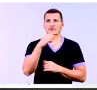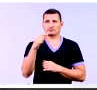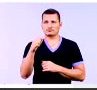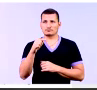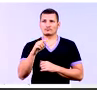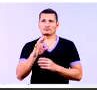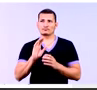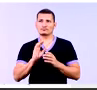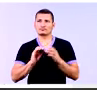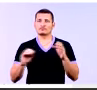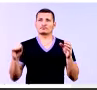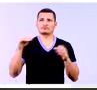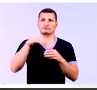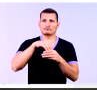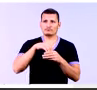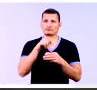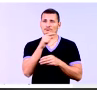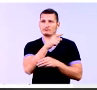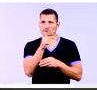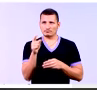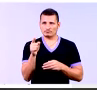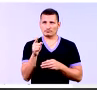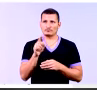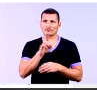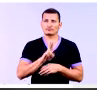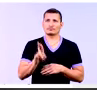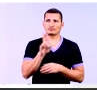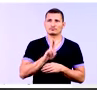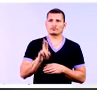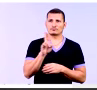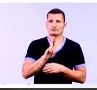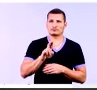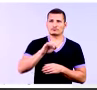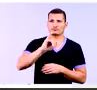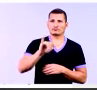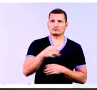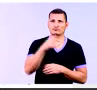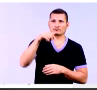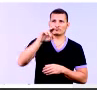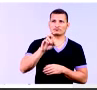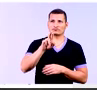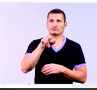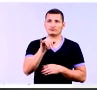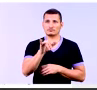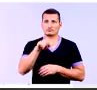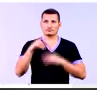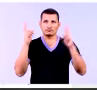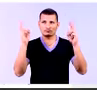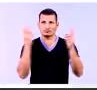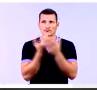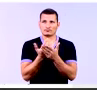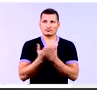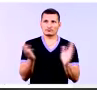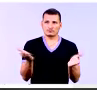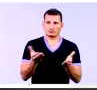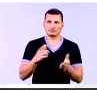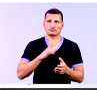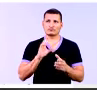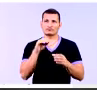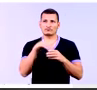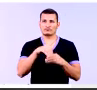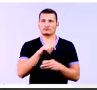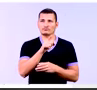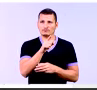foram incluído a elas a utilização do jQuery, que é o tema da aula de hoje. Foi incluída a ela,